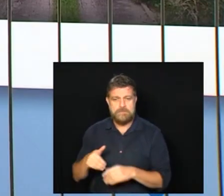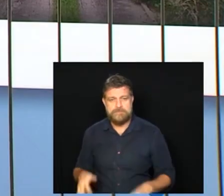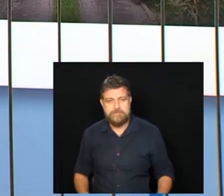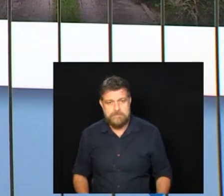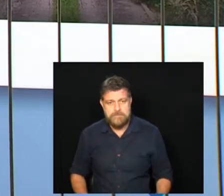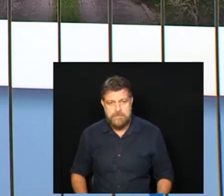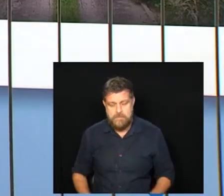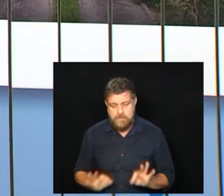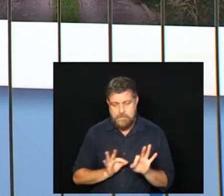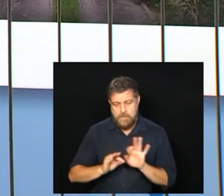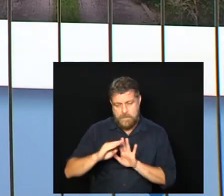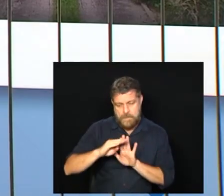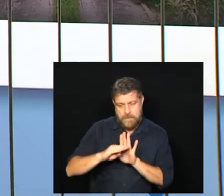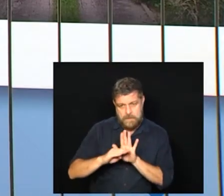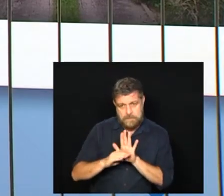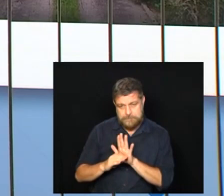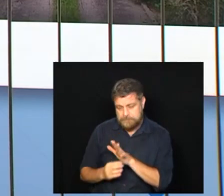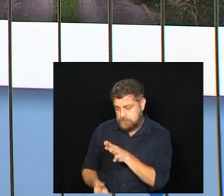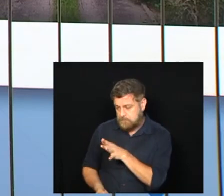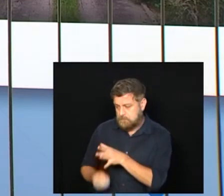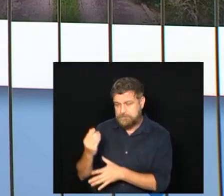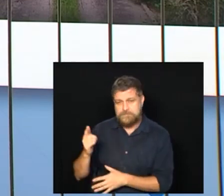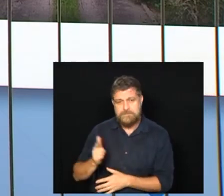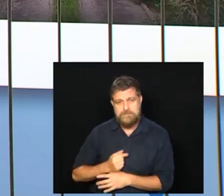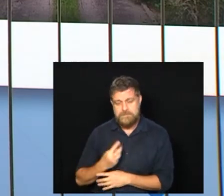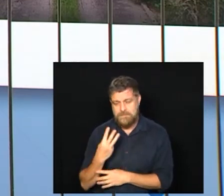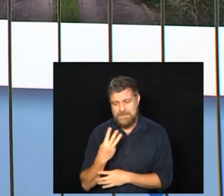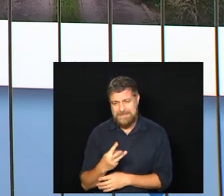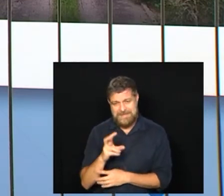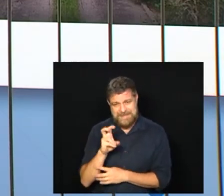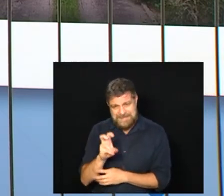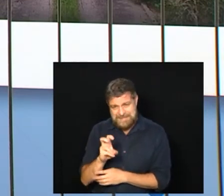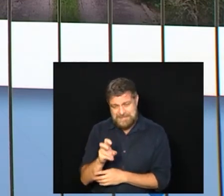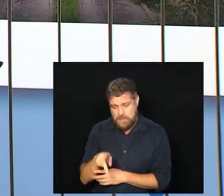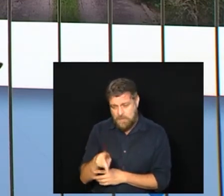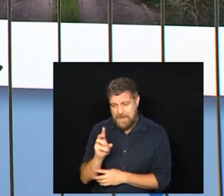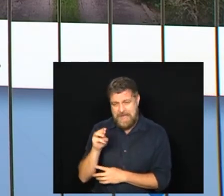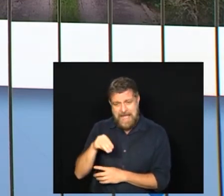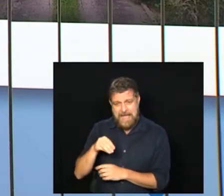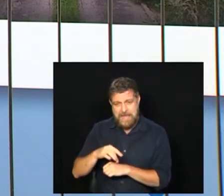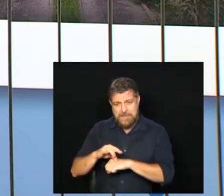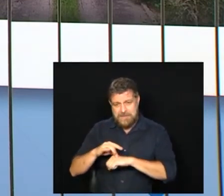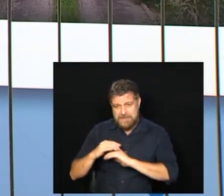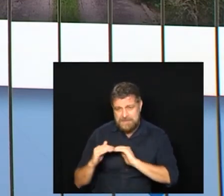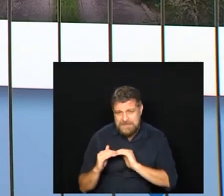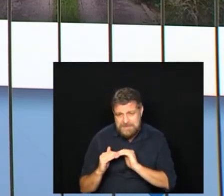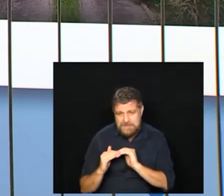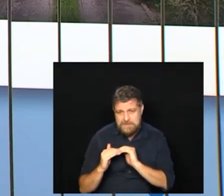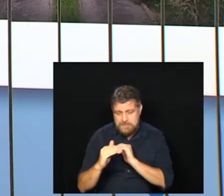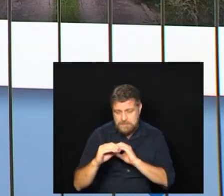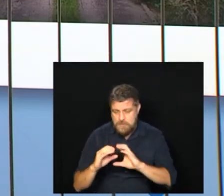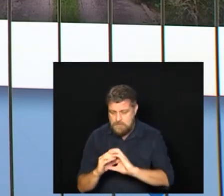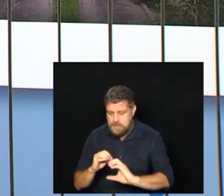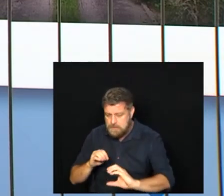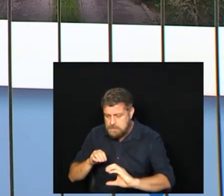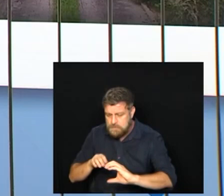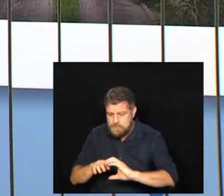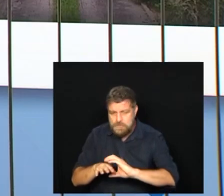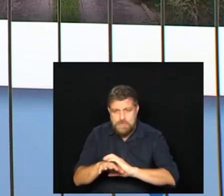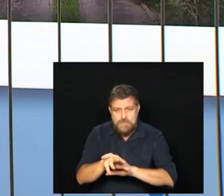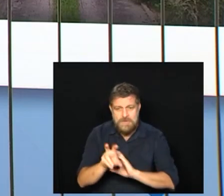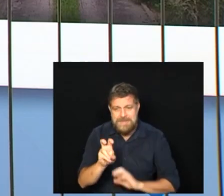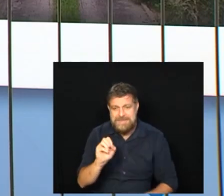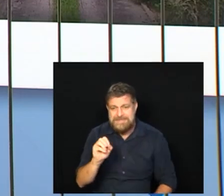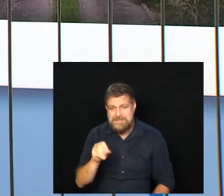Com este projeto, serão executados mais de 35 quilômetros de rede de drenagem e mais de